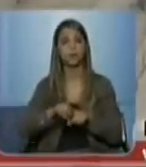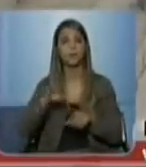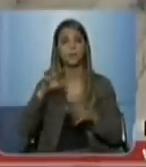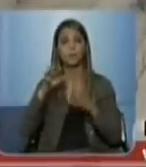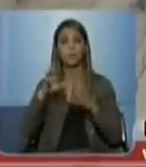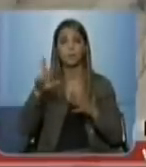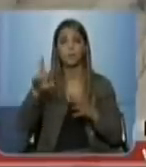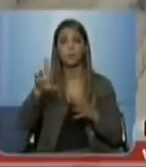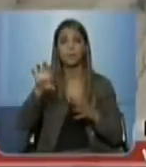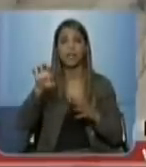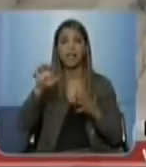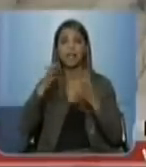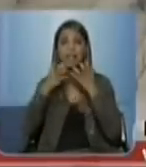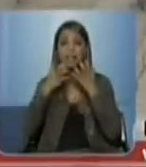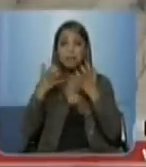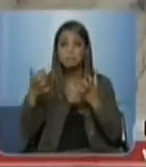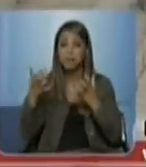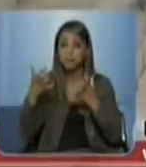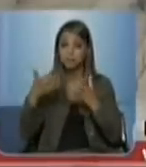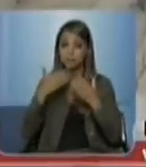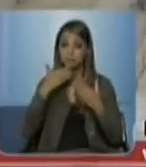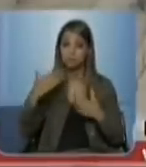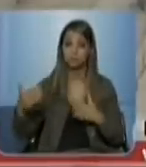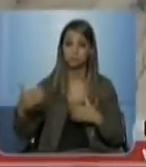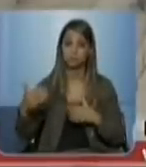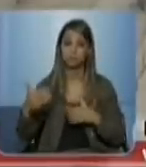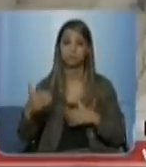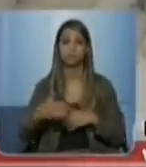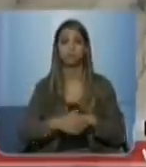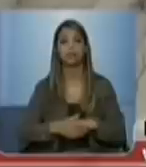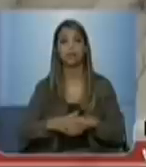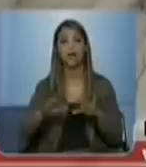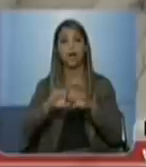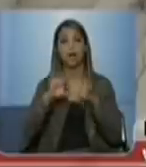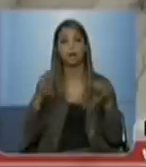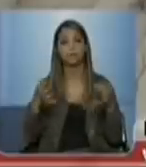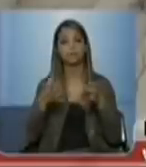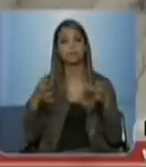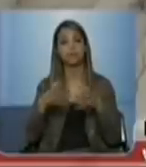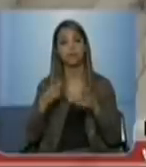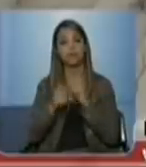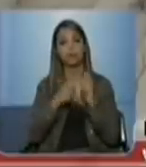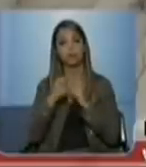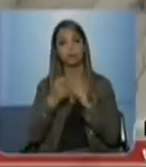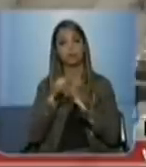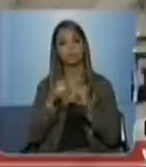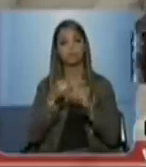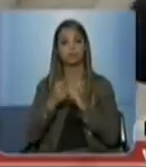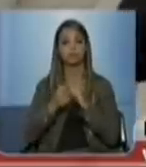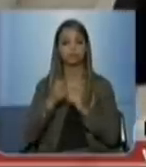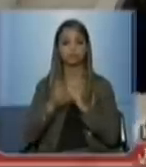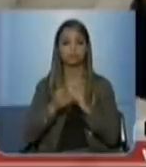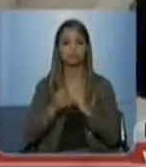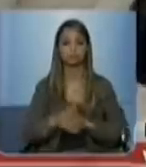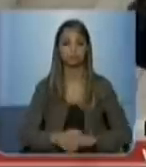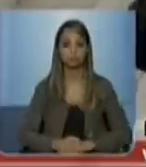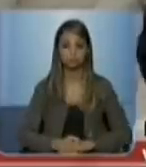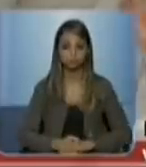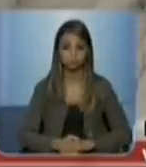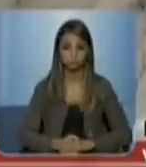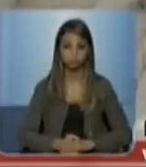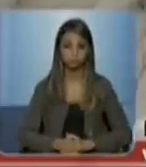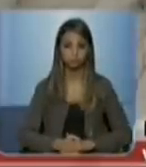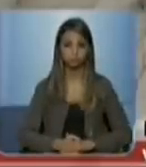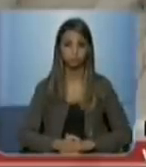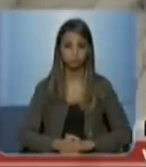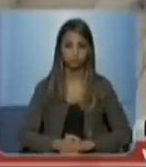requerimento um requerimento para a comissão de atividades econômicas que nós entendemos que é a comissão